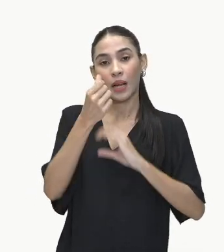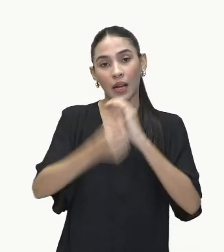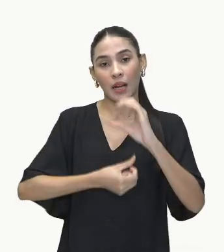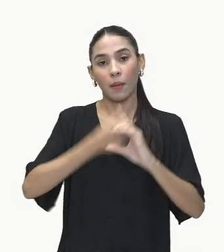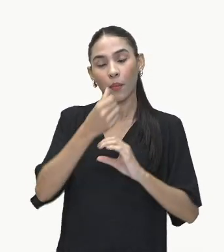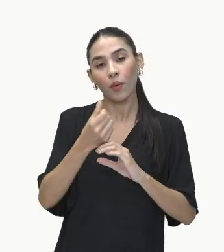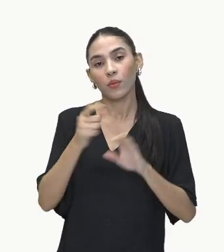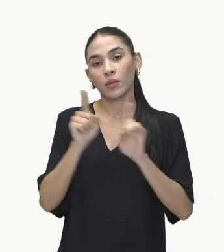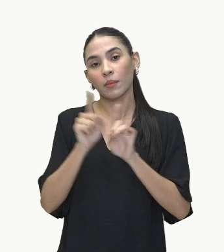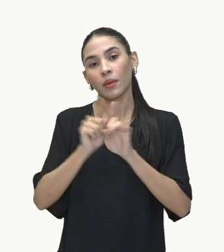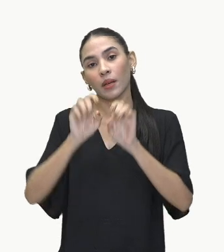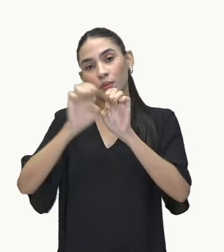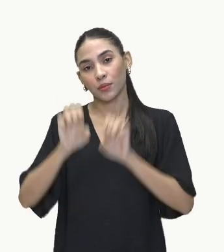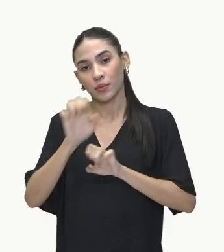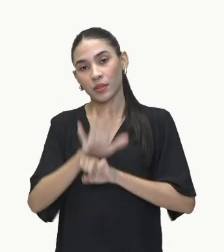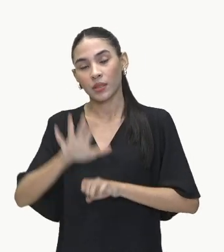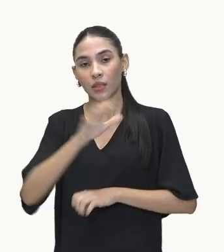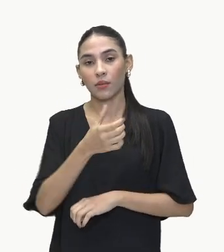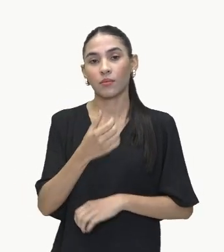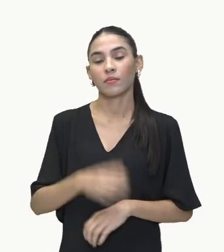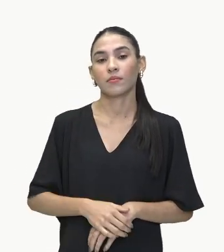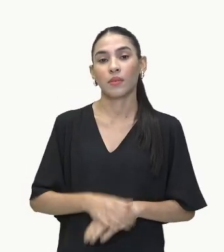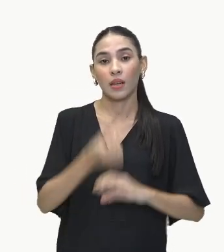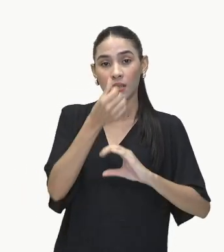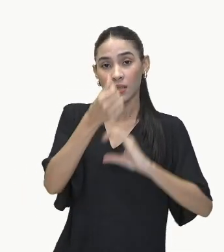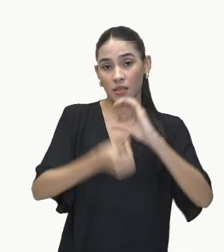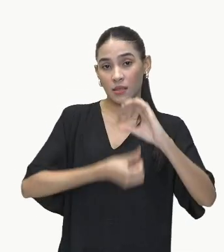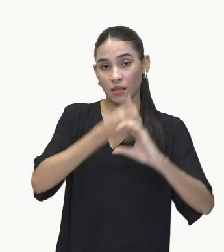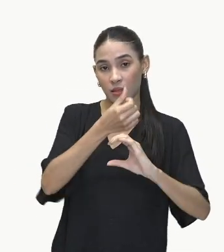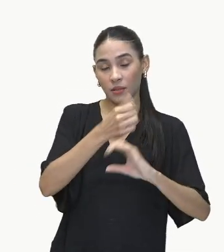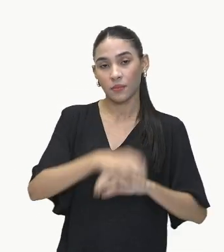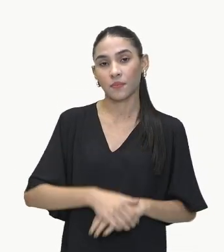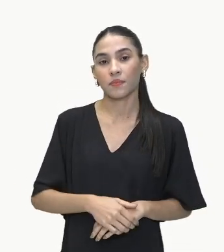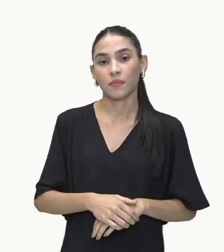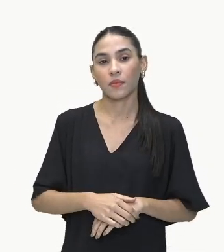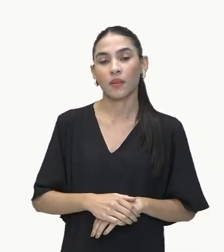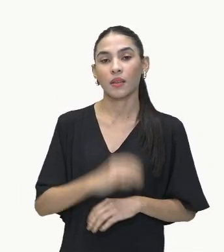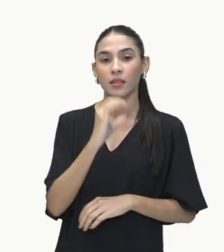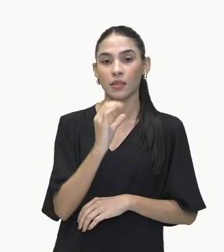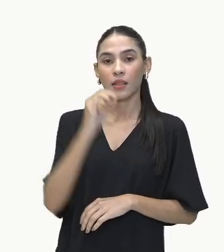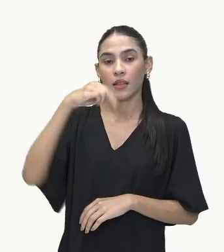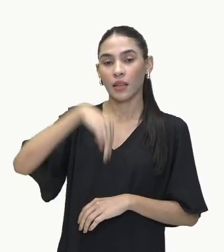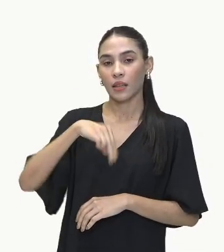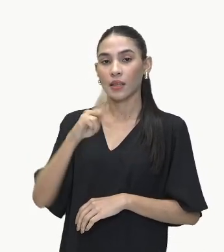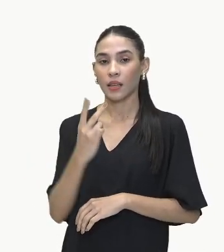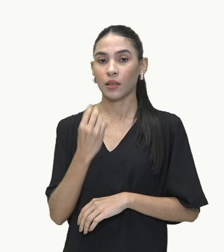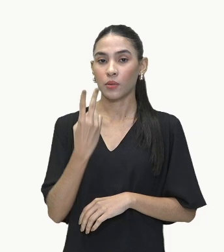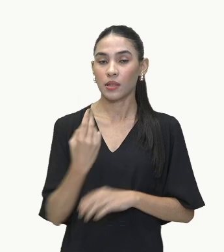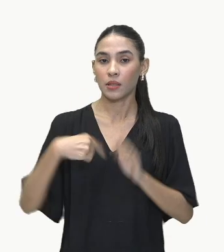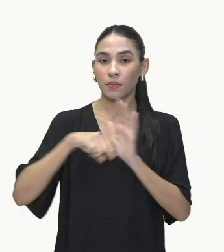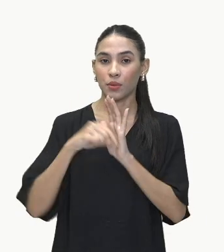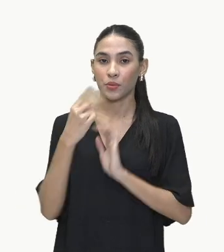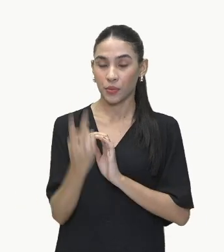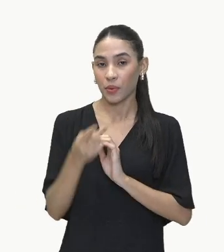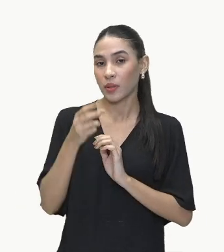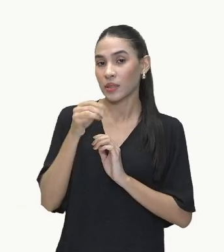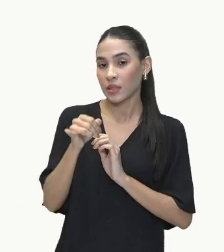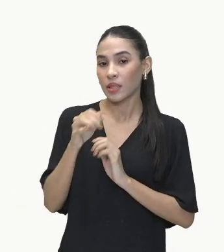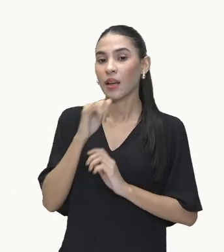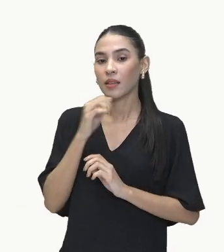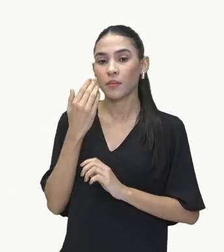e a fórmula geral, aqui ó, tem 6 carbonos. A fórmula geral é CnH2n-2, quer dizer que aqui